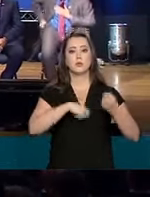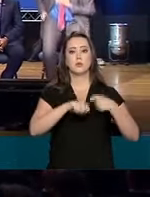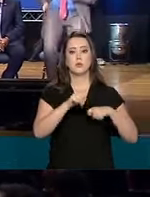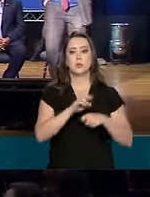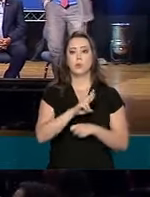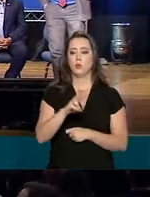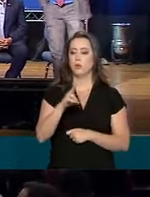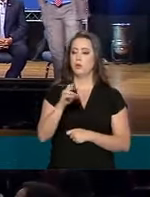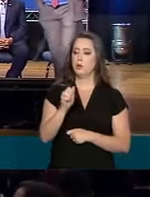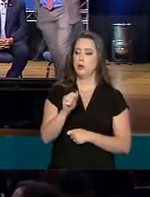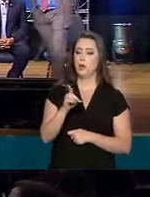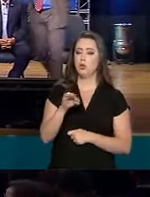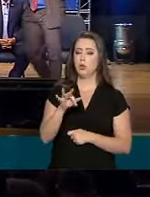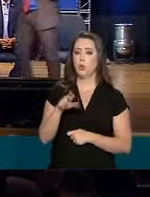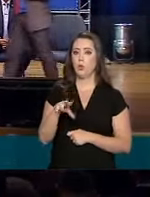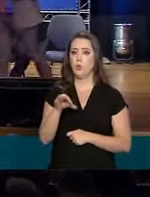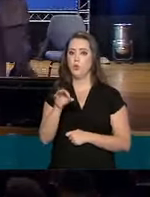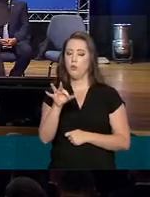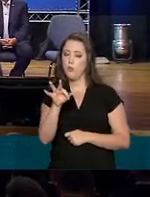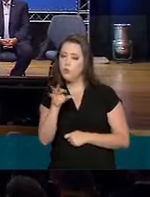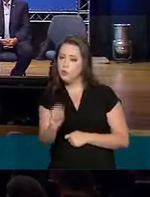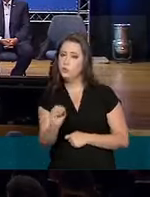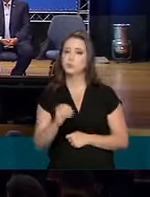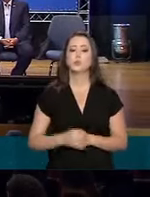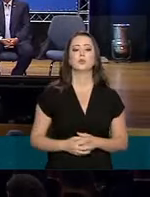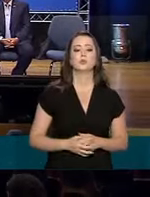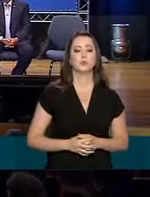Adolfo Saxida.